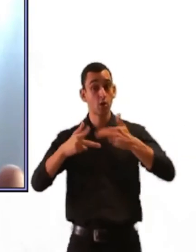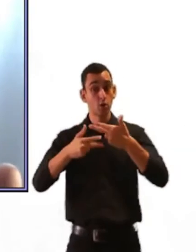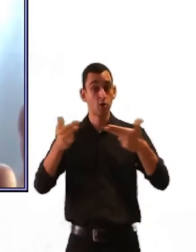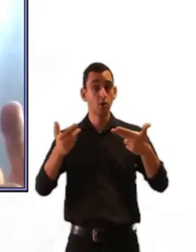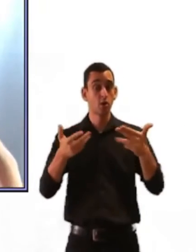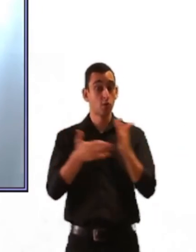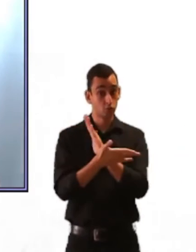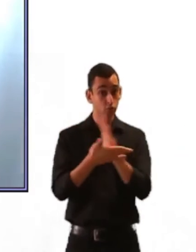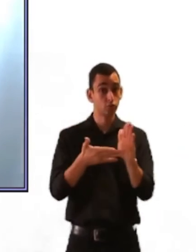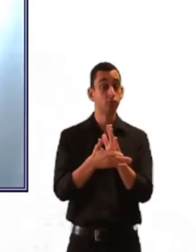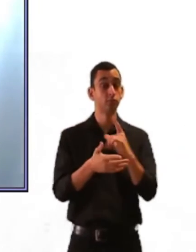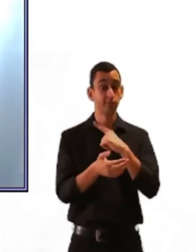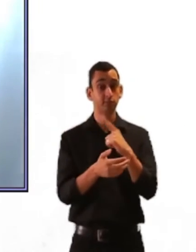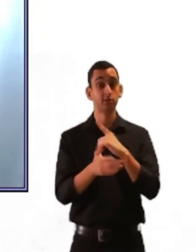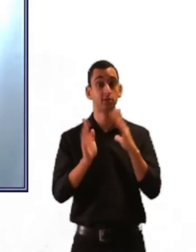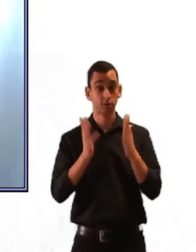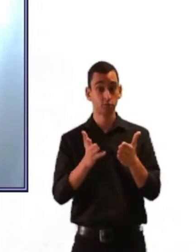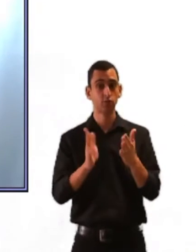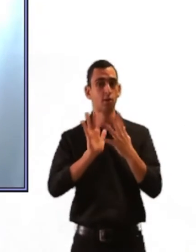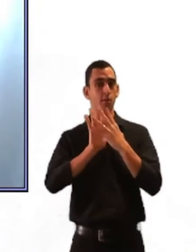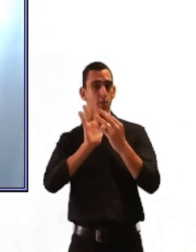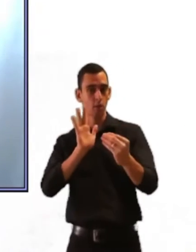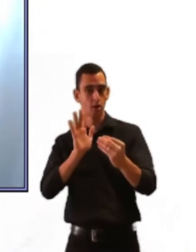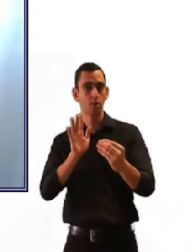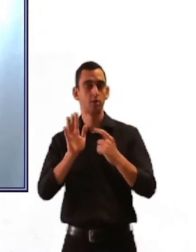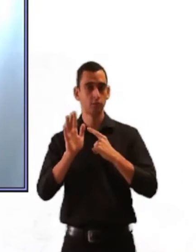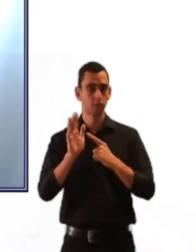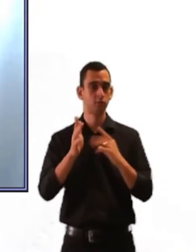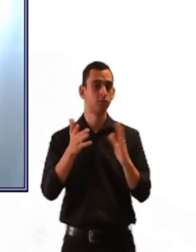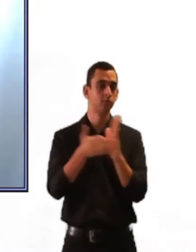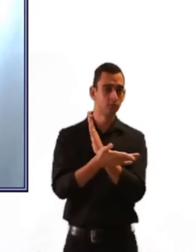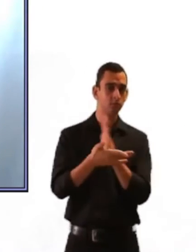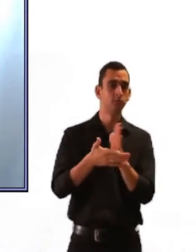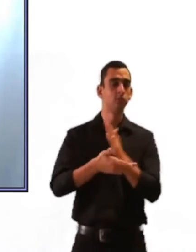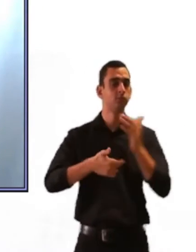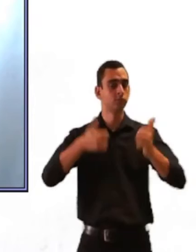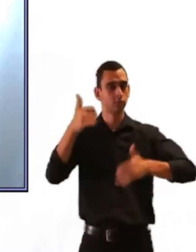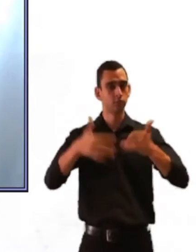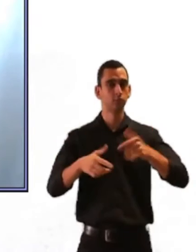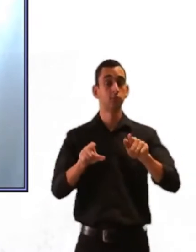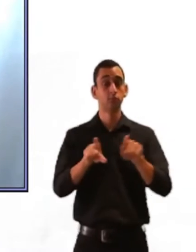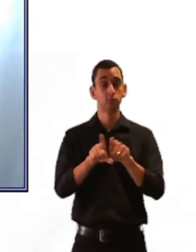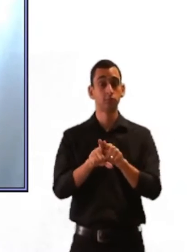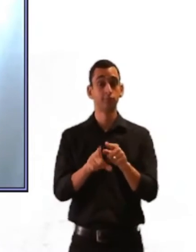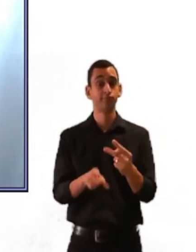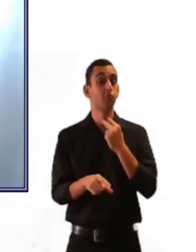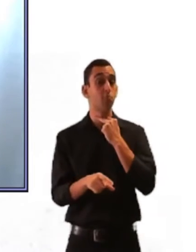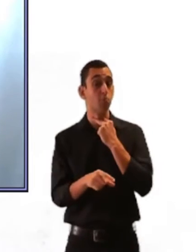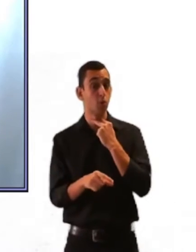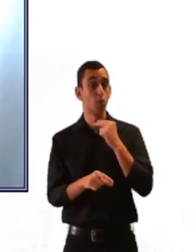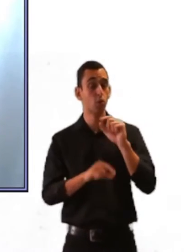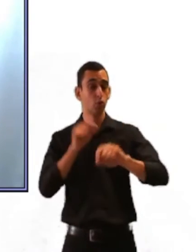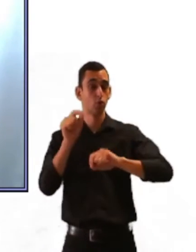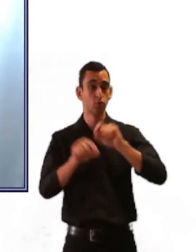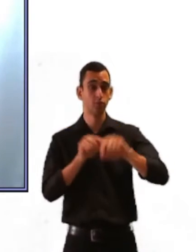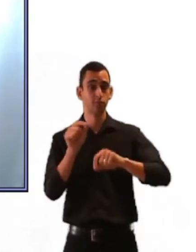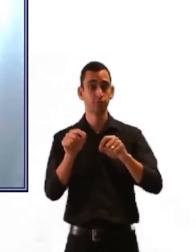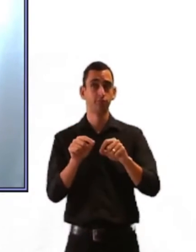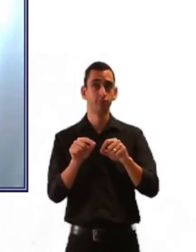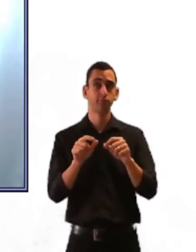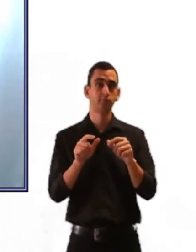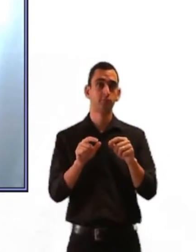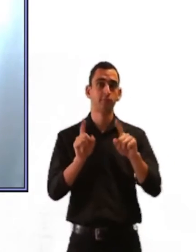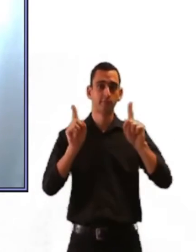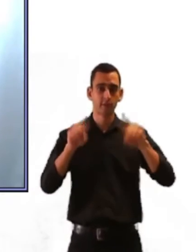seja concebida lá naquele modelo clássico, ela não pode ser tratada, né, como a